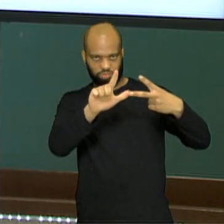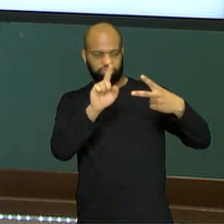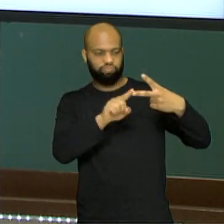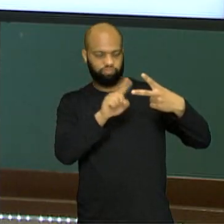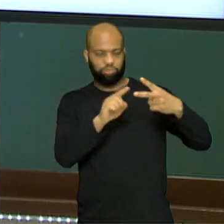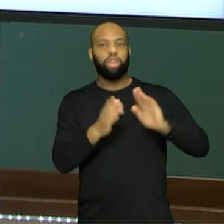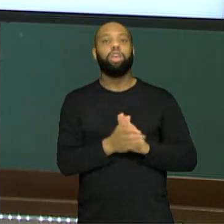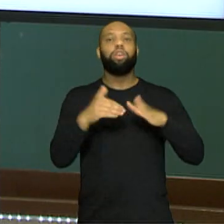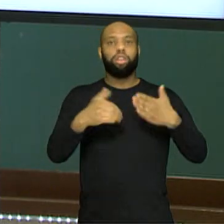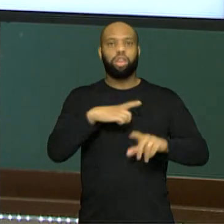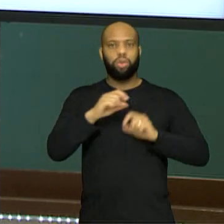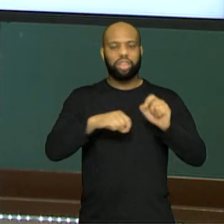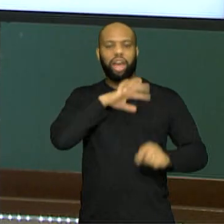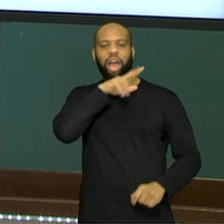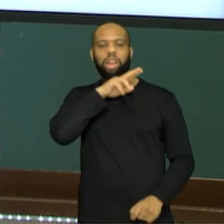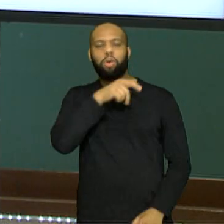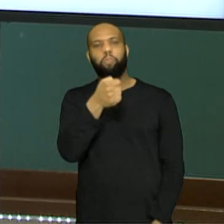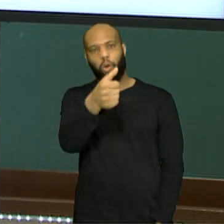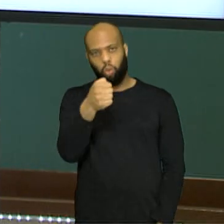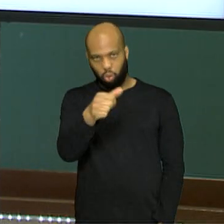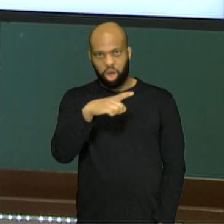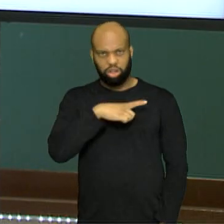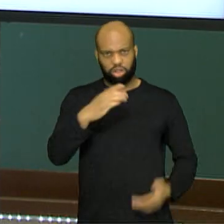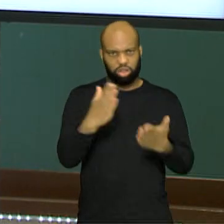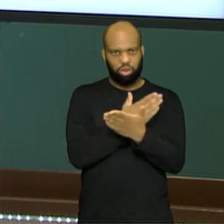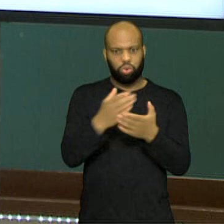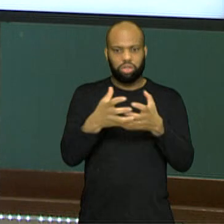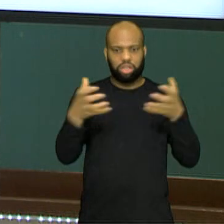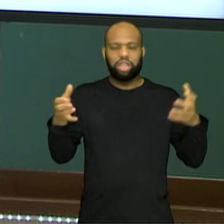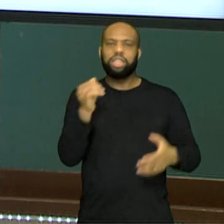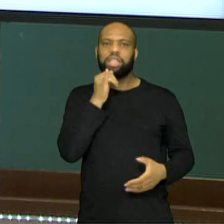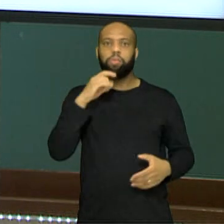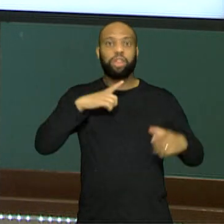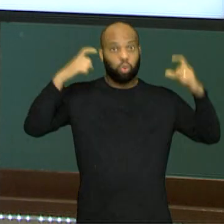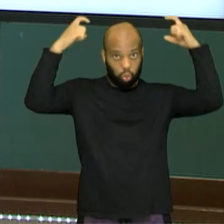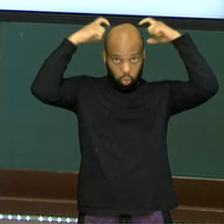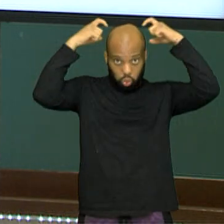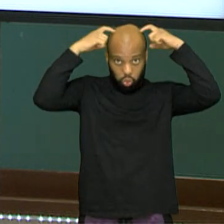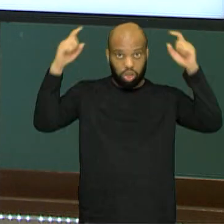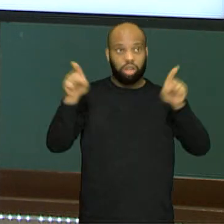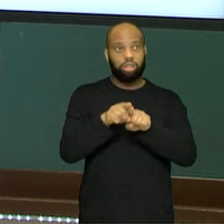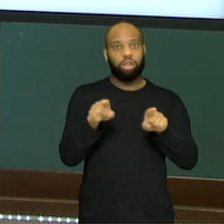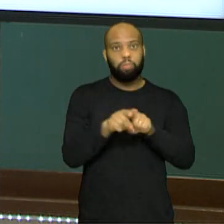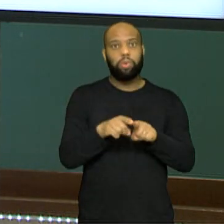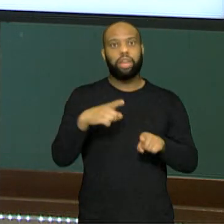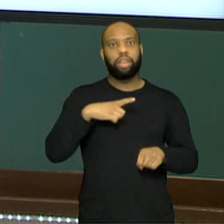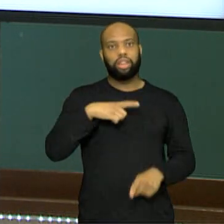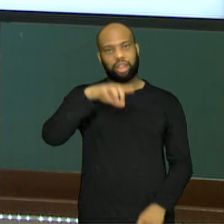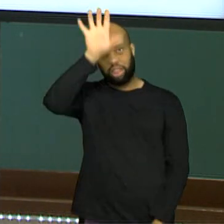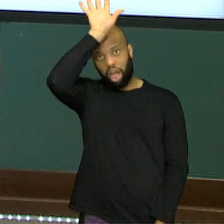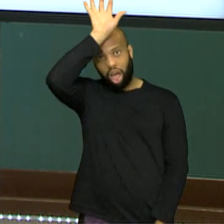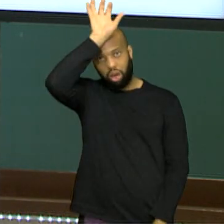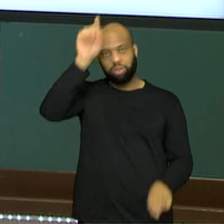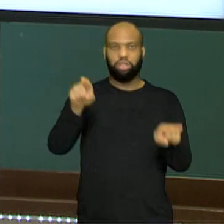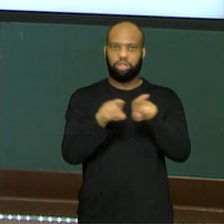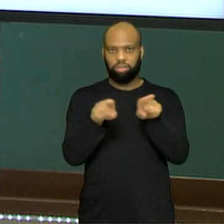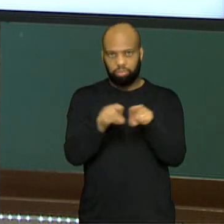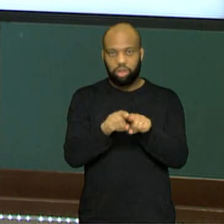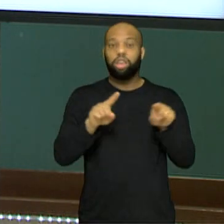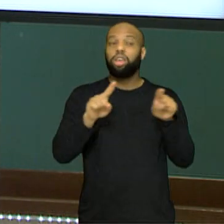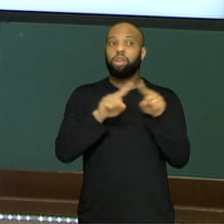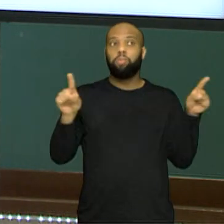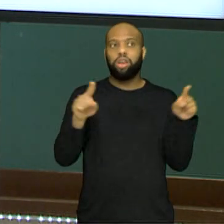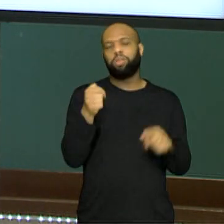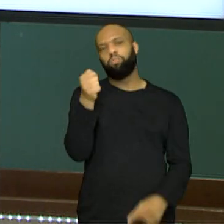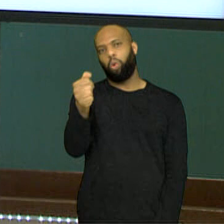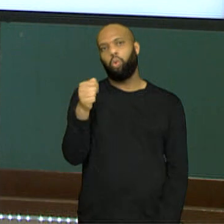tão variados. Vão existir grandes animais, como o urso pardo, o alce, a rena, mas não existe